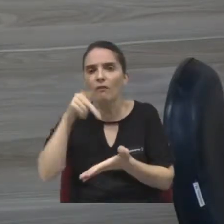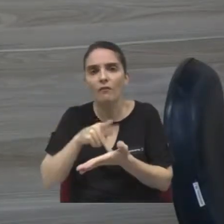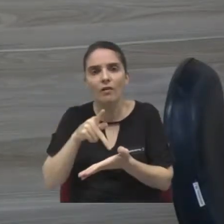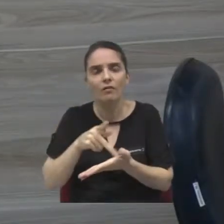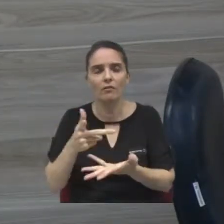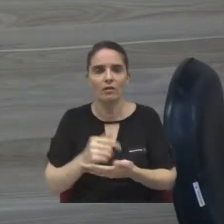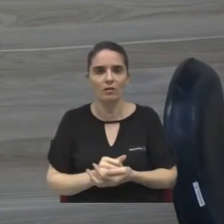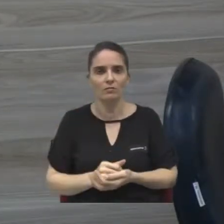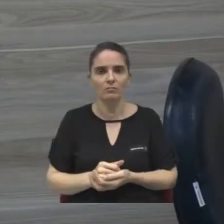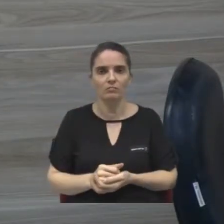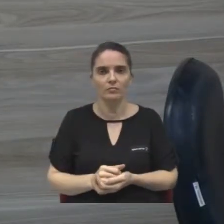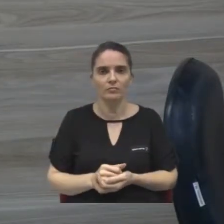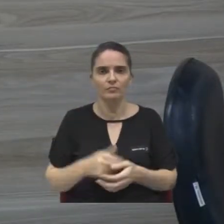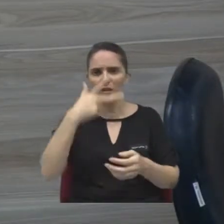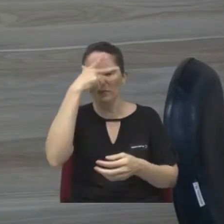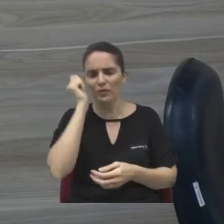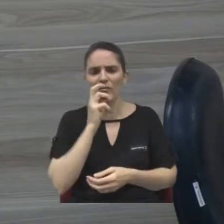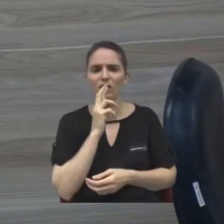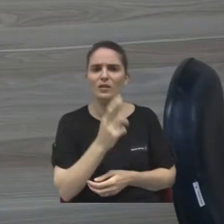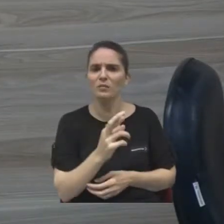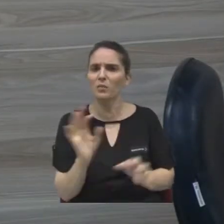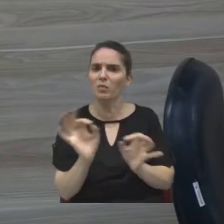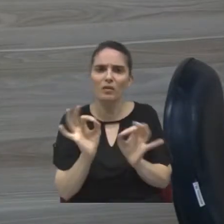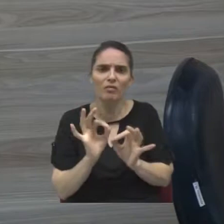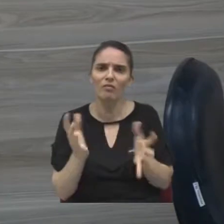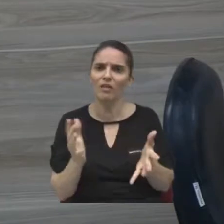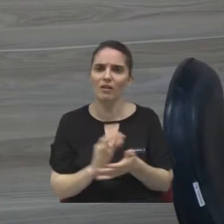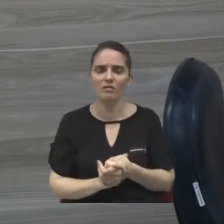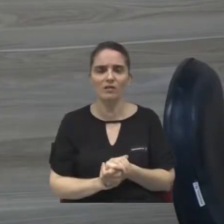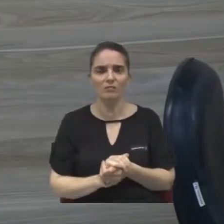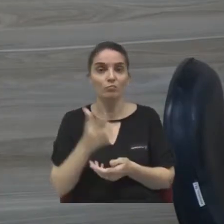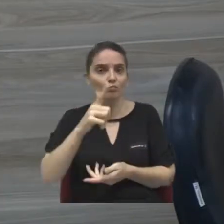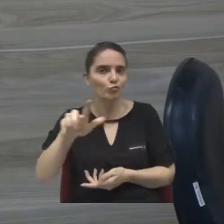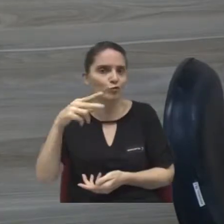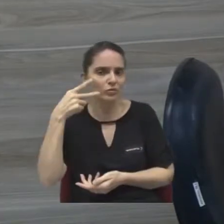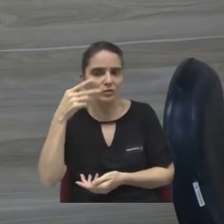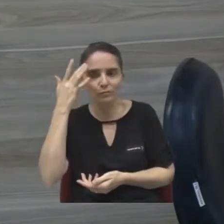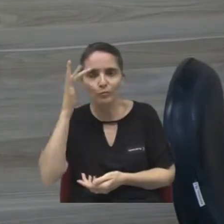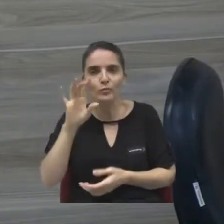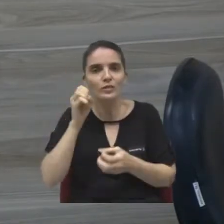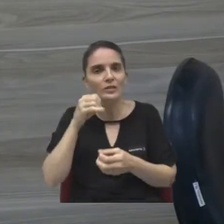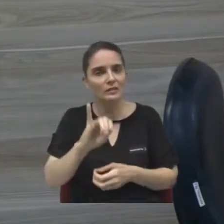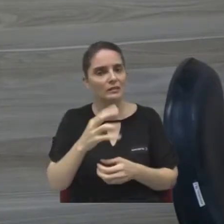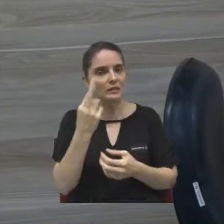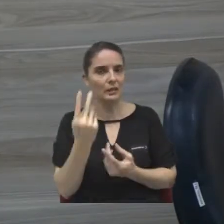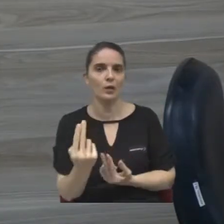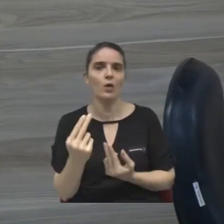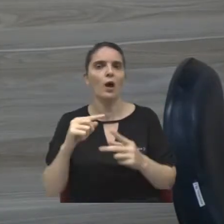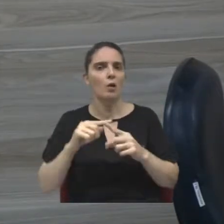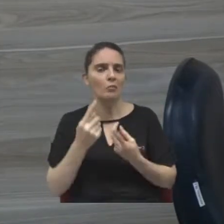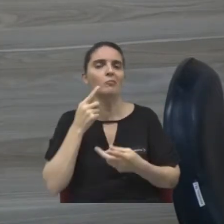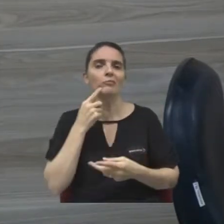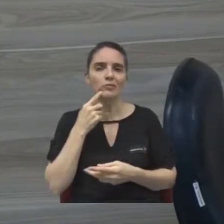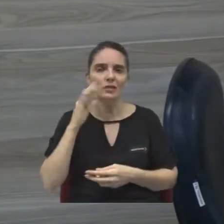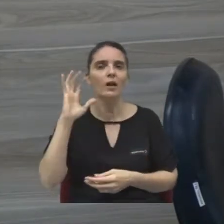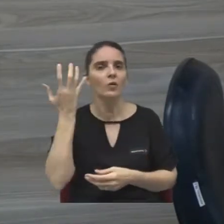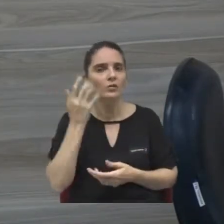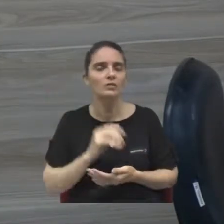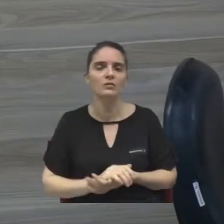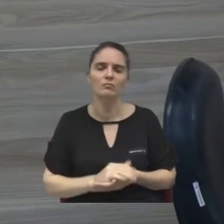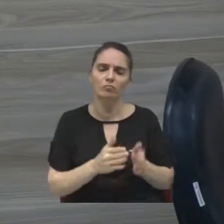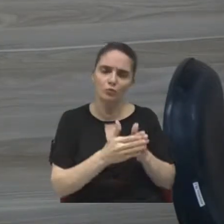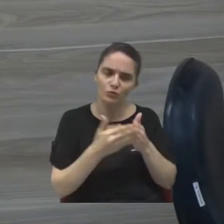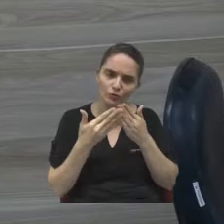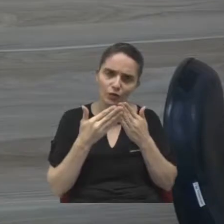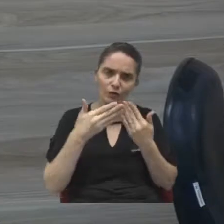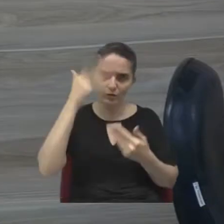outros vereadores, mas comigo sim. Comigo sim. Totalmente vazia. Então, por favor, vereadora, como